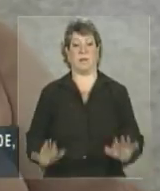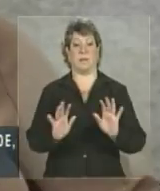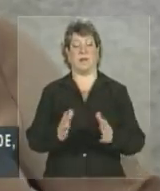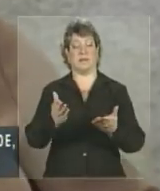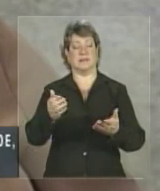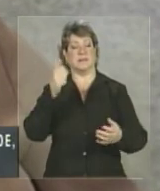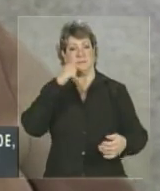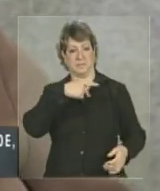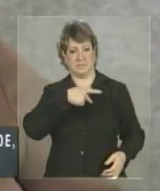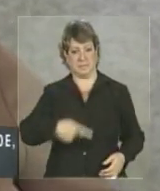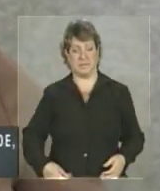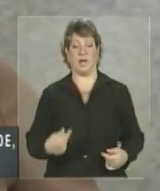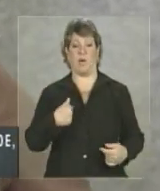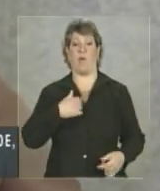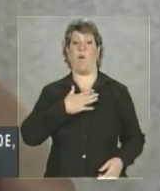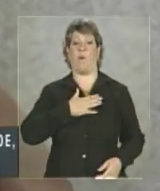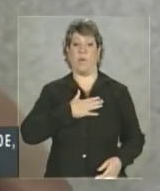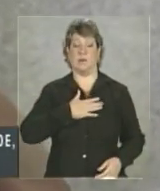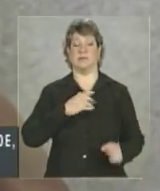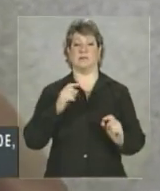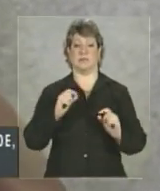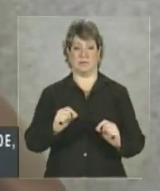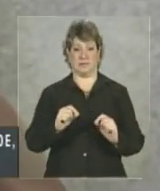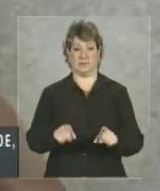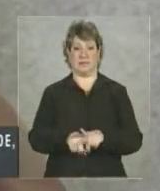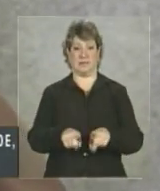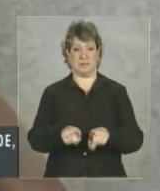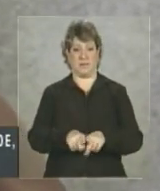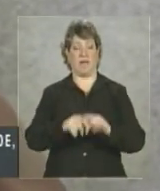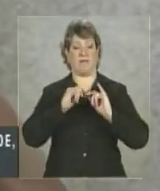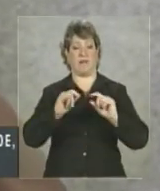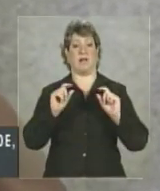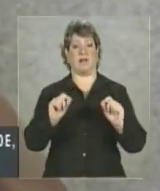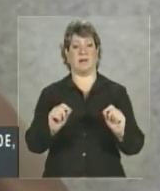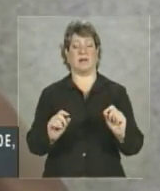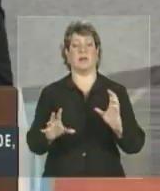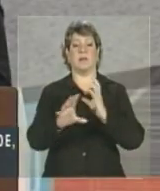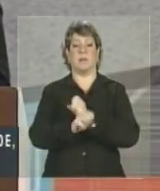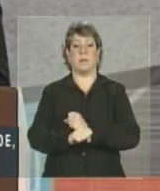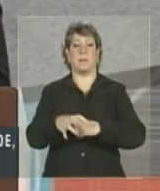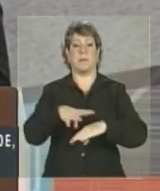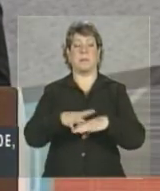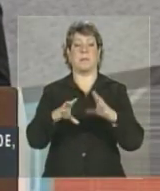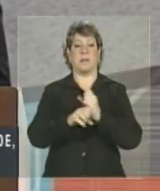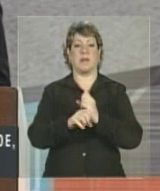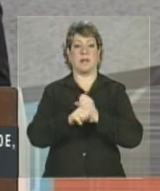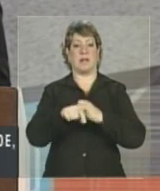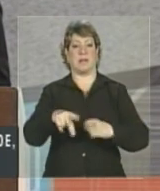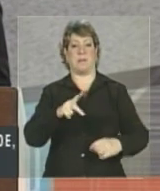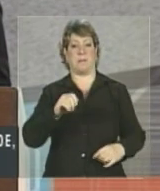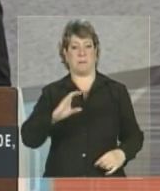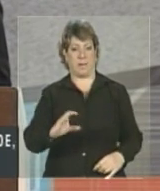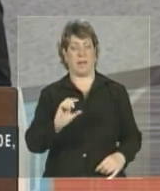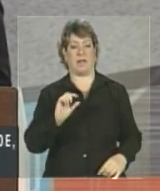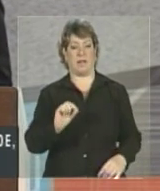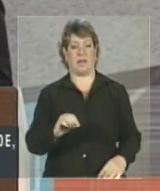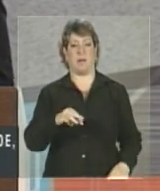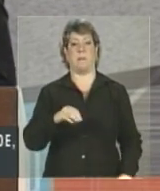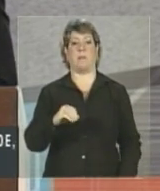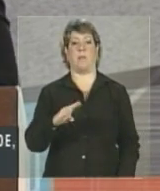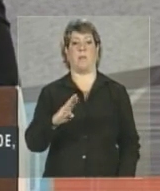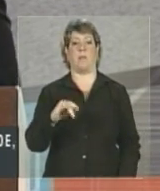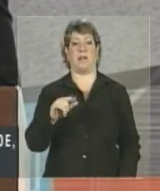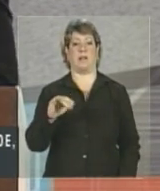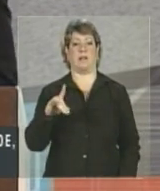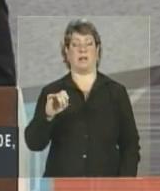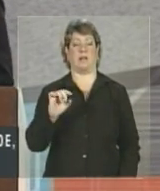senhora presidenta, eu gostaria de realçar a matemática deste PAC da Mobilidade Urbana, que,